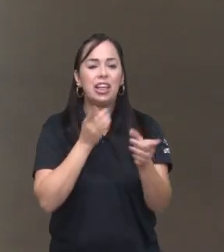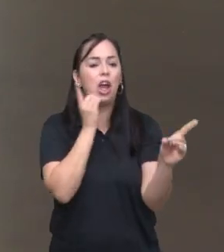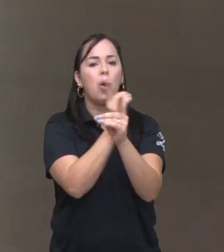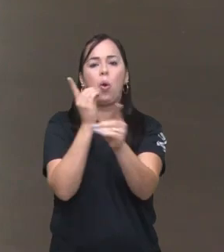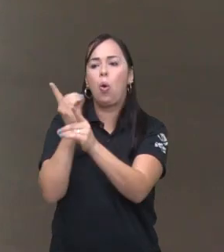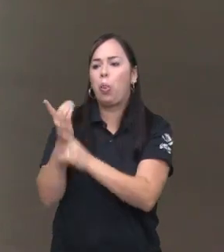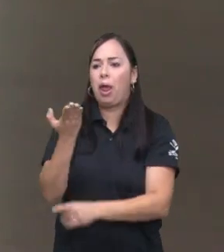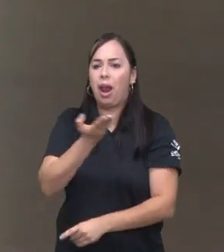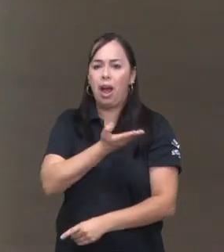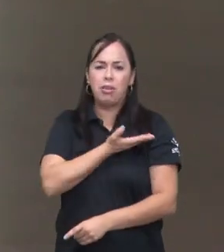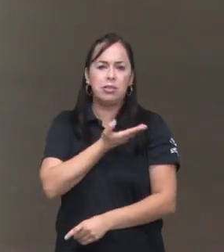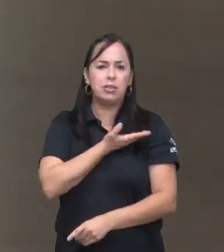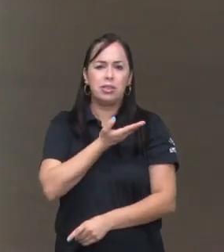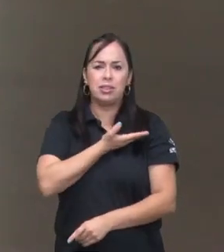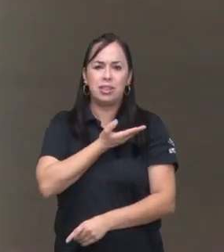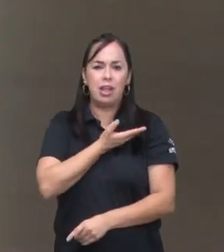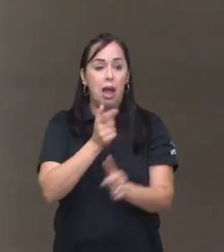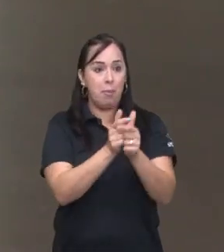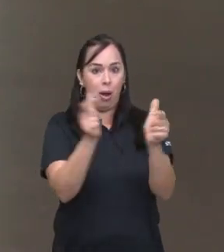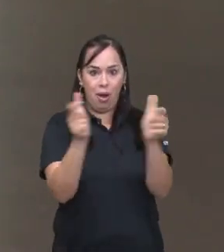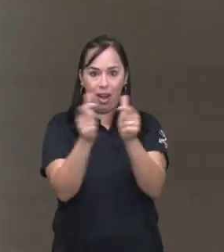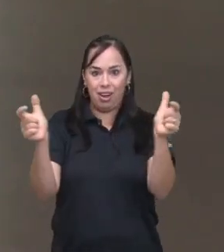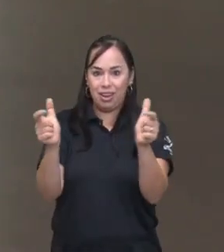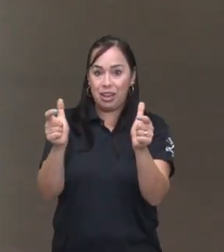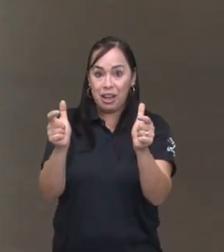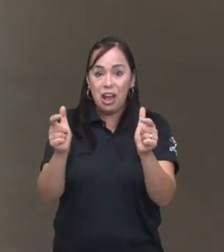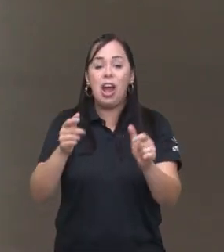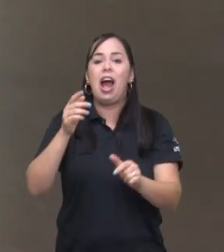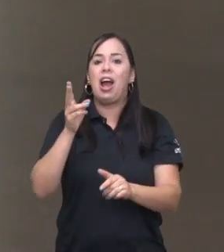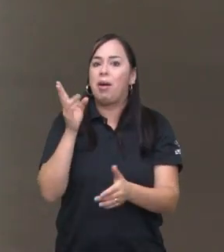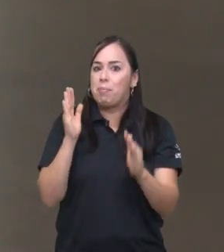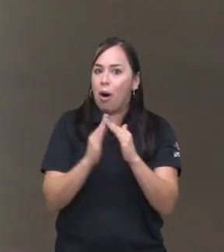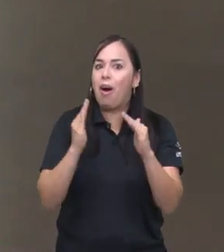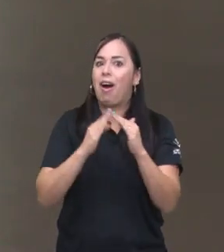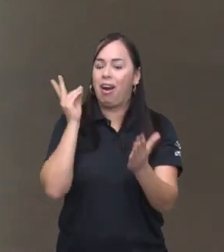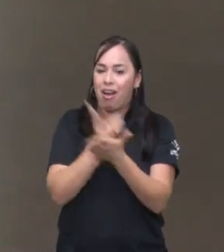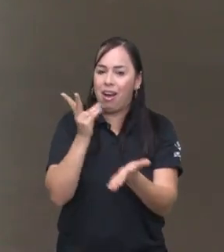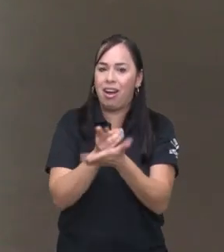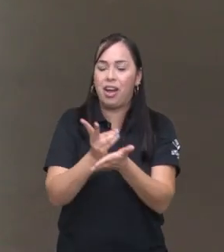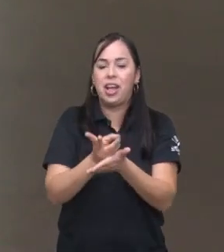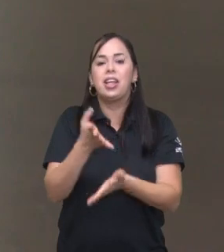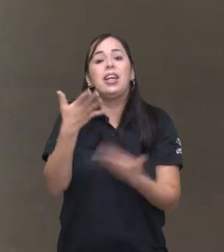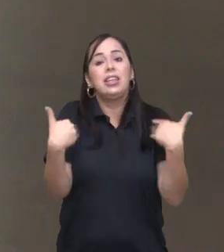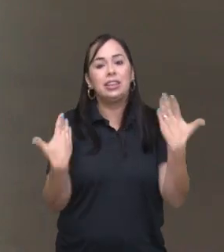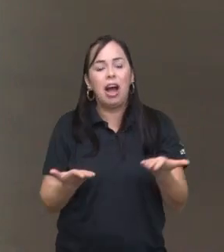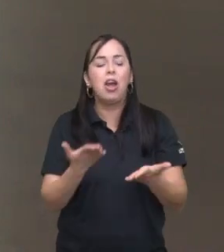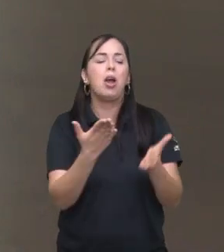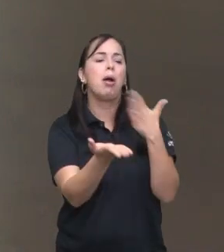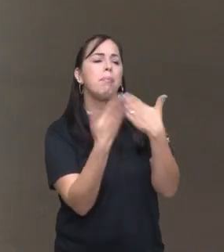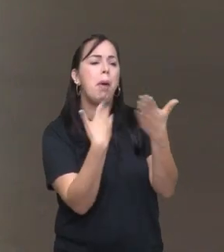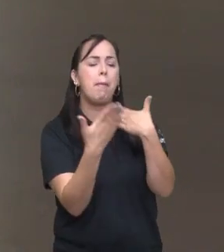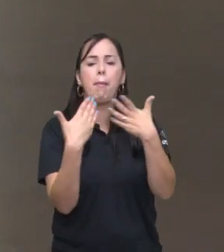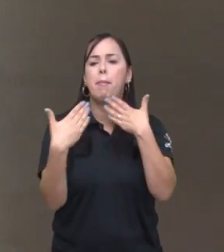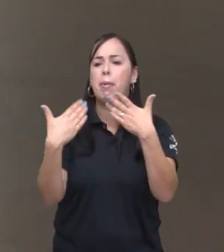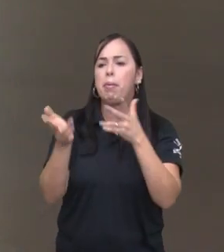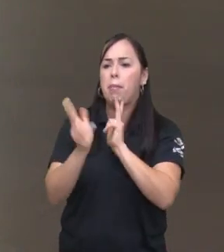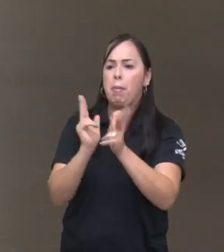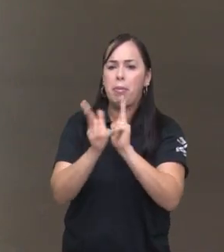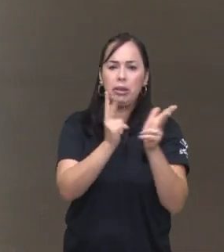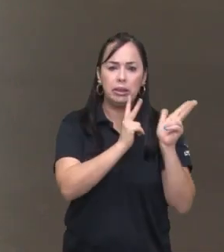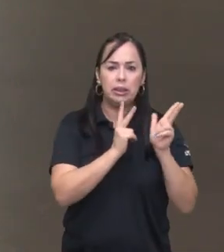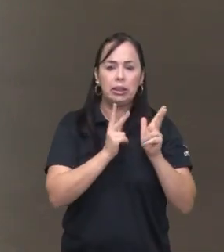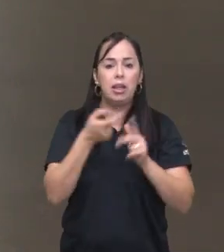amigos, que a maioria das pessoas continuam morando aqui também, né? Então, assim, eu gosto disso, de bater papo, sempre a gente vê